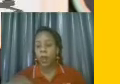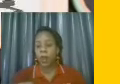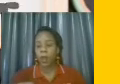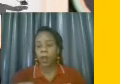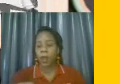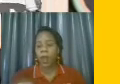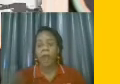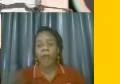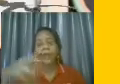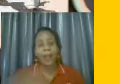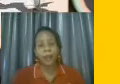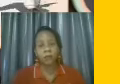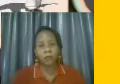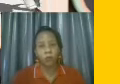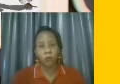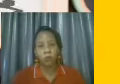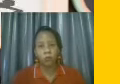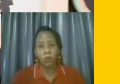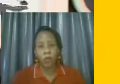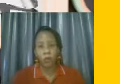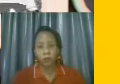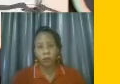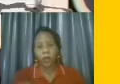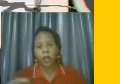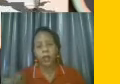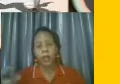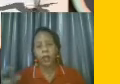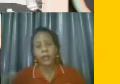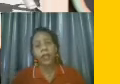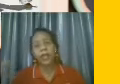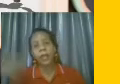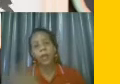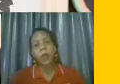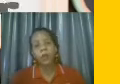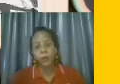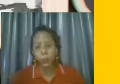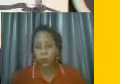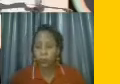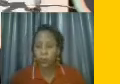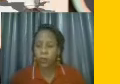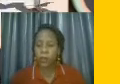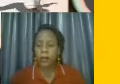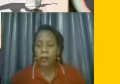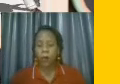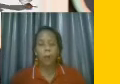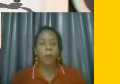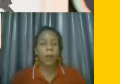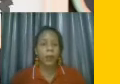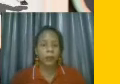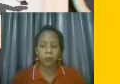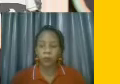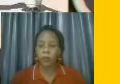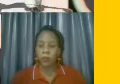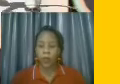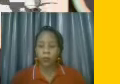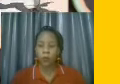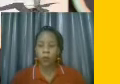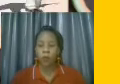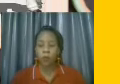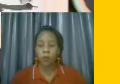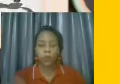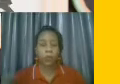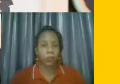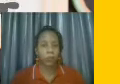que agregaram cultura, né, se agregaram à nossa cultura, como o maracatu, que é